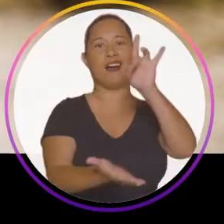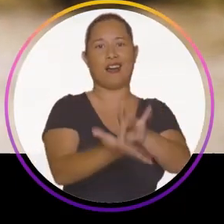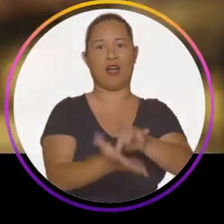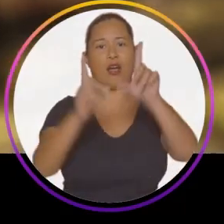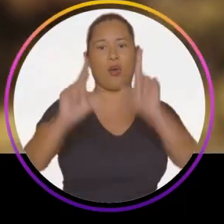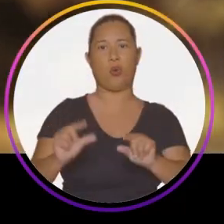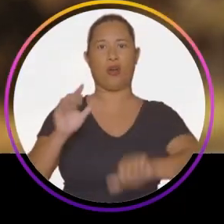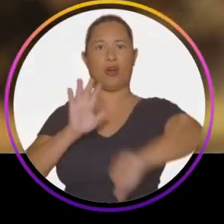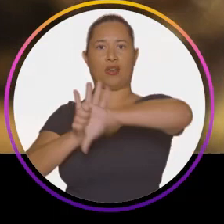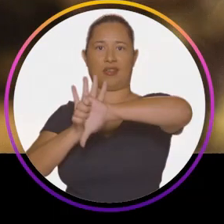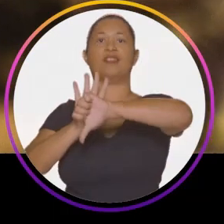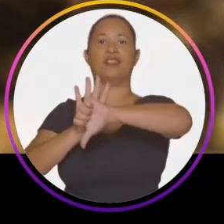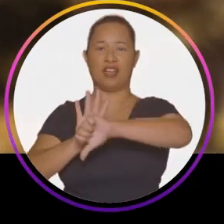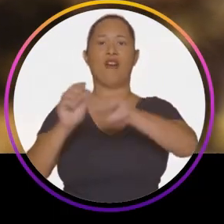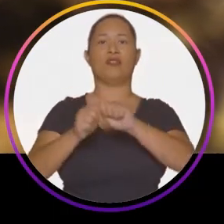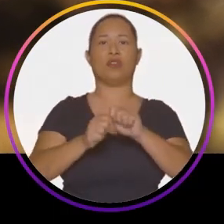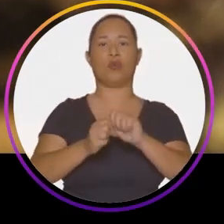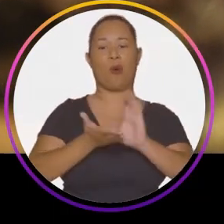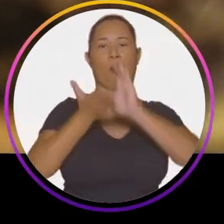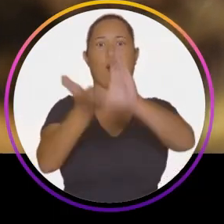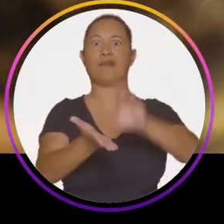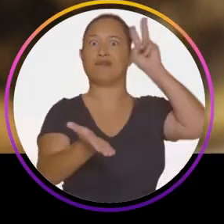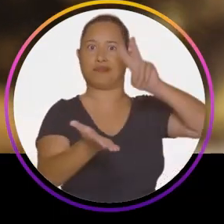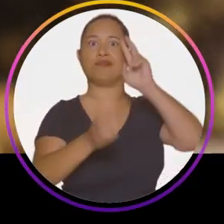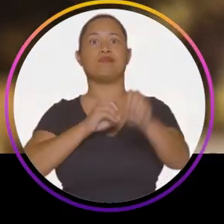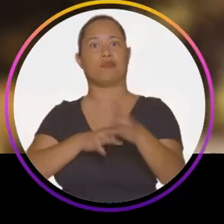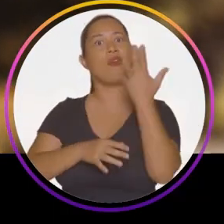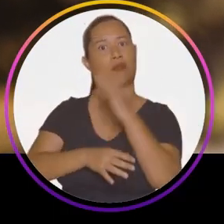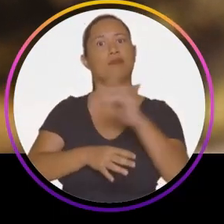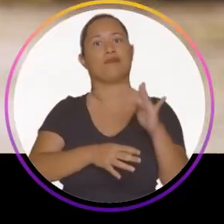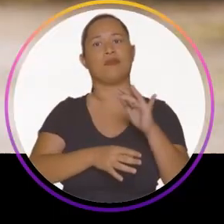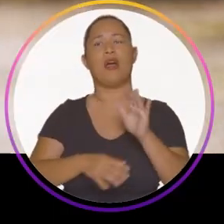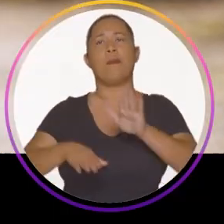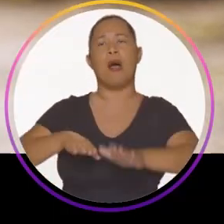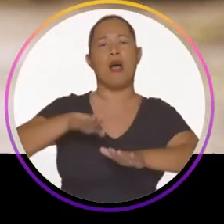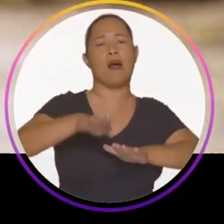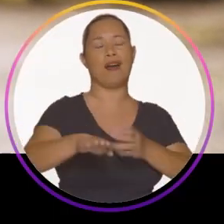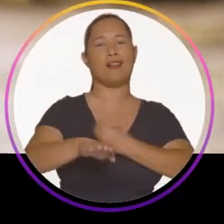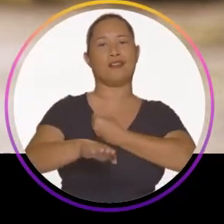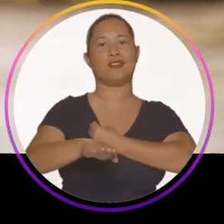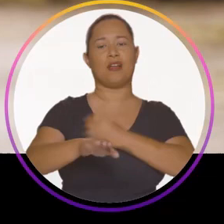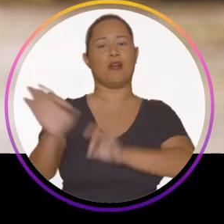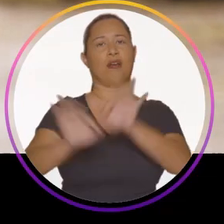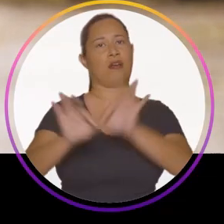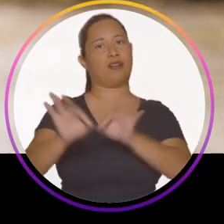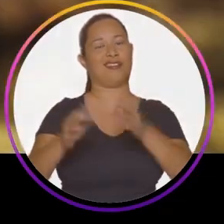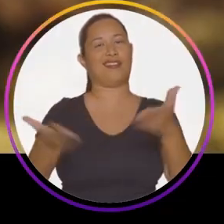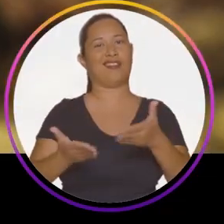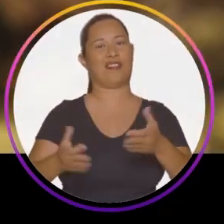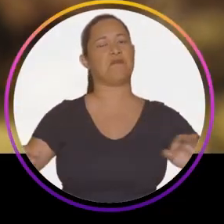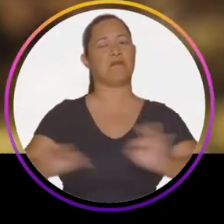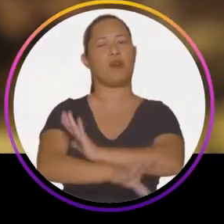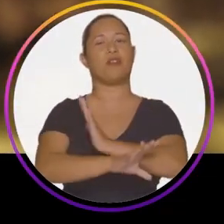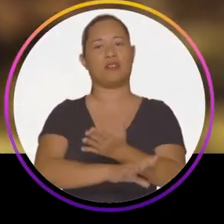de verdade. Reduzimos a criminalidade e fizemos o maior investimento da história em educação infantil. Para cada passo que dei na minha vida, eu me preparei.